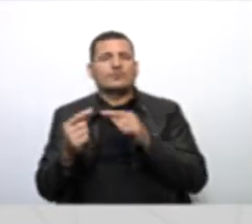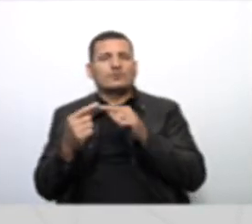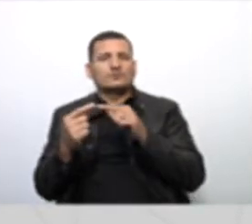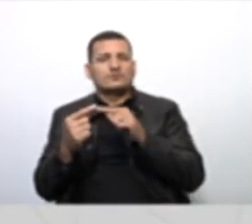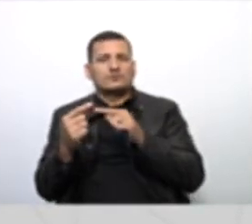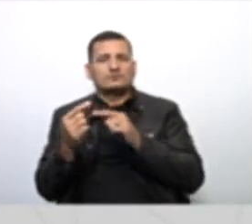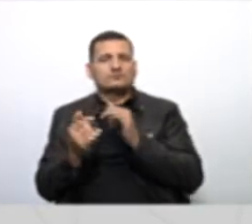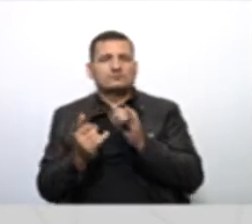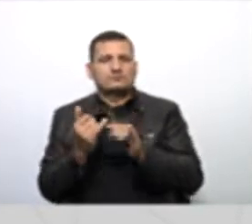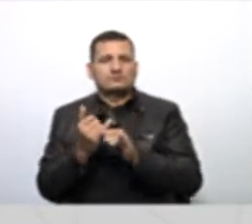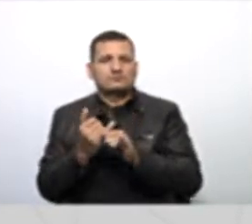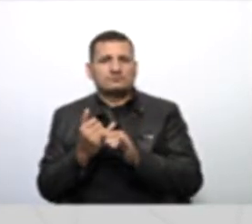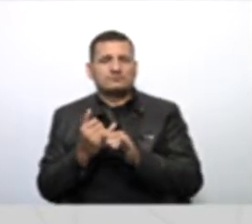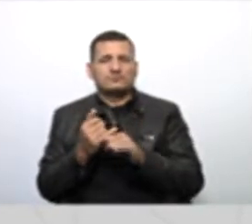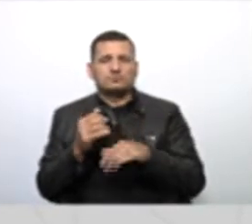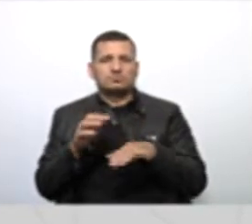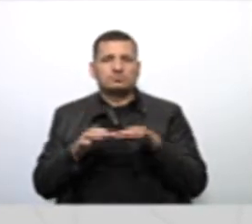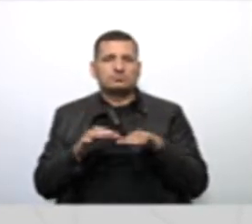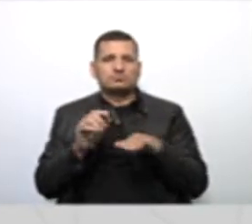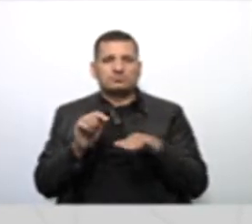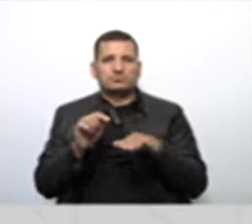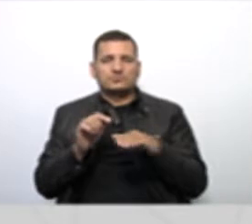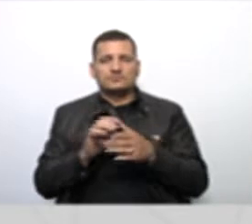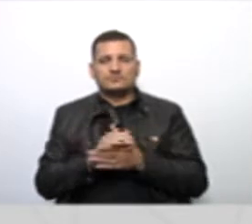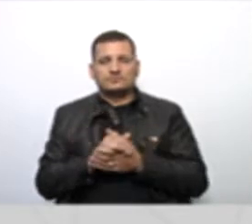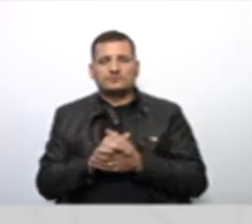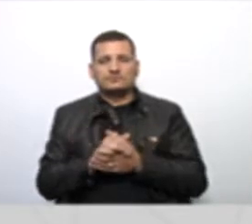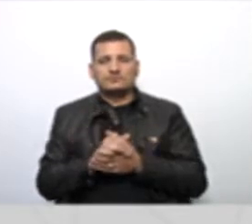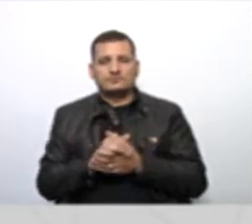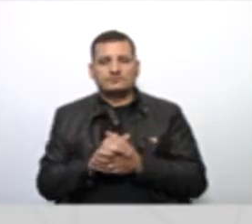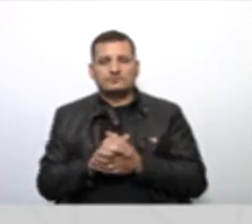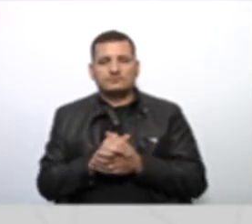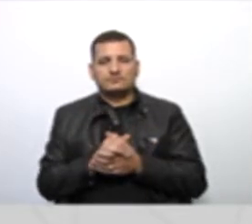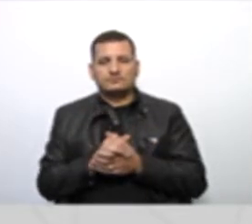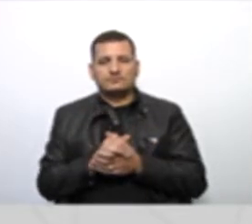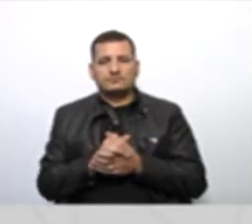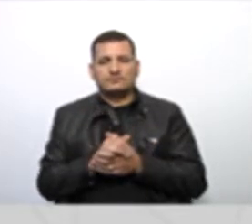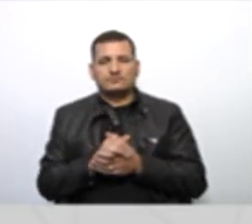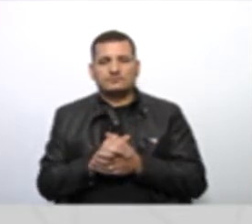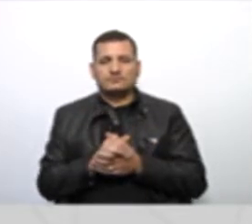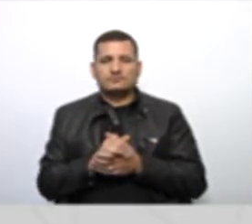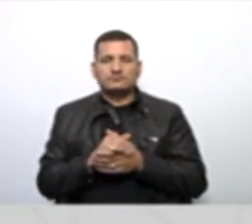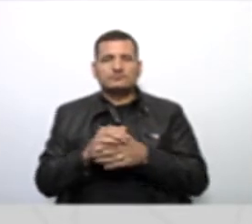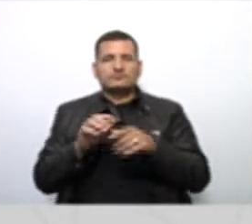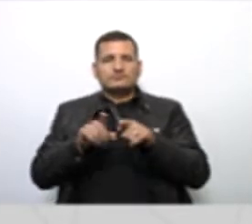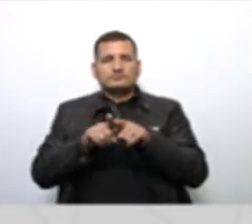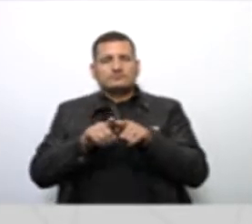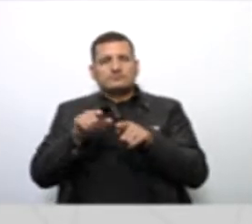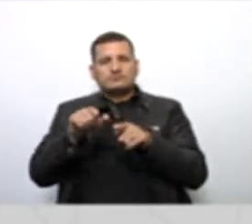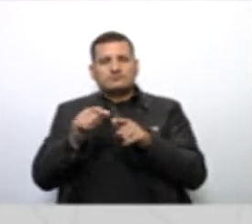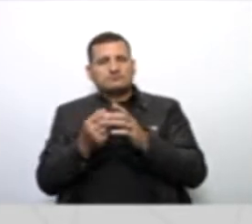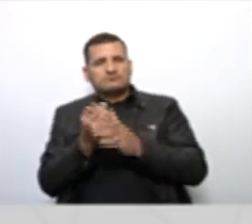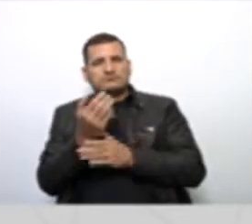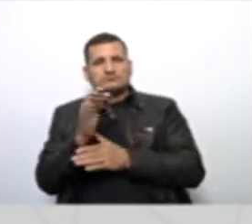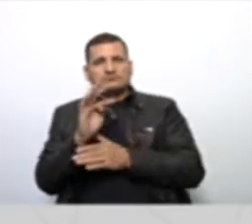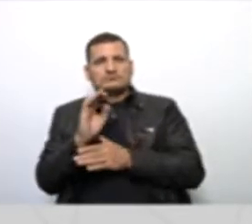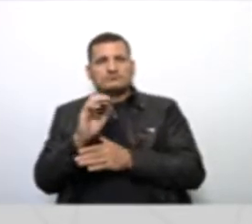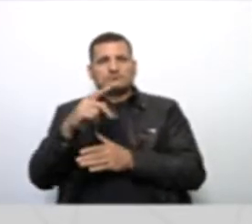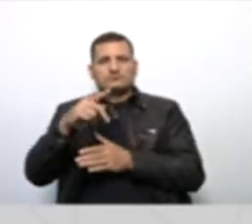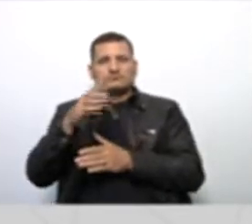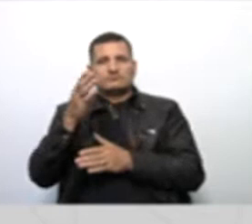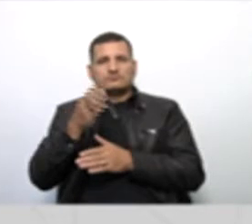Então ele fecha uma conexão, né? Isso também foi devido muito ao protocolo TCP/IP, foi a evolução